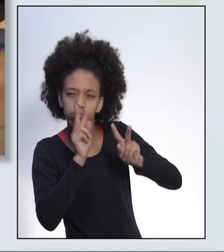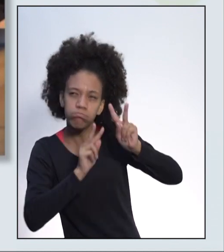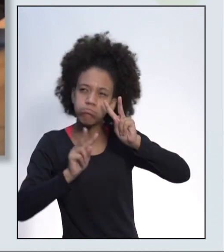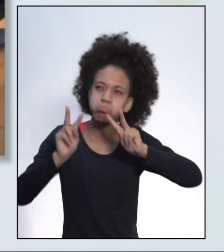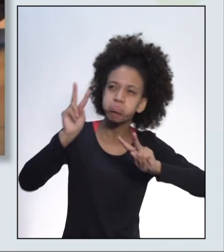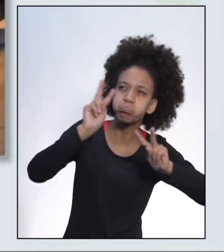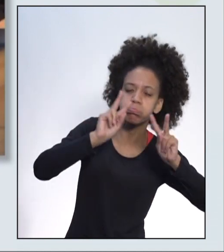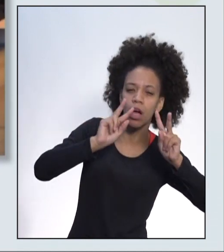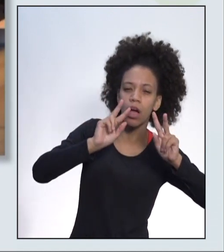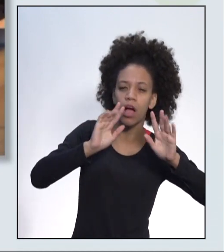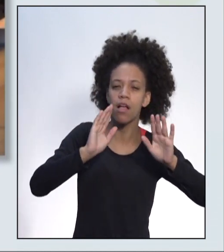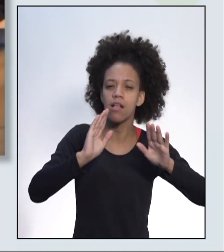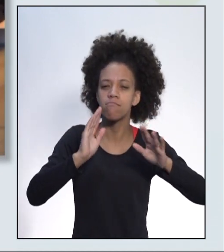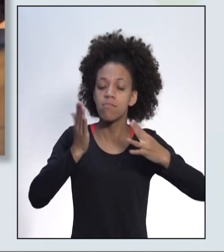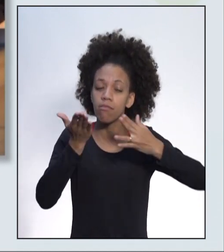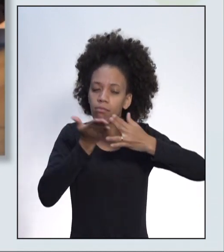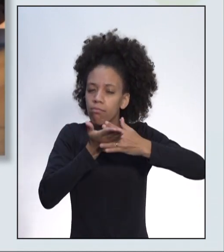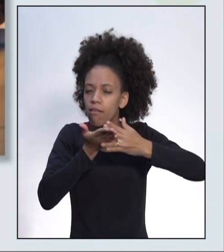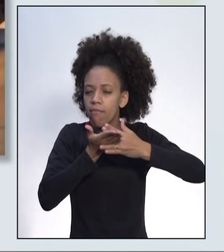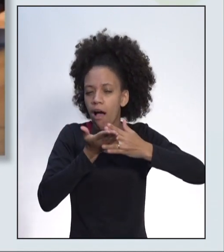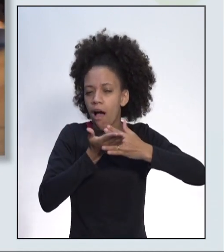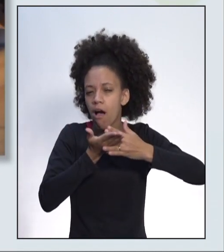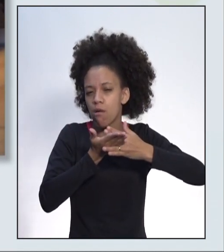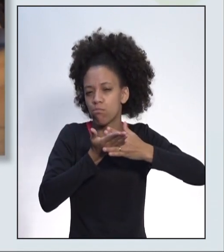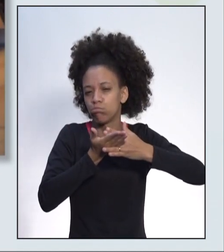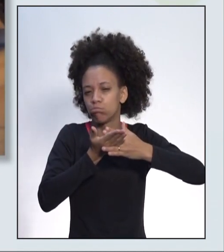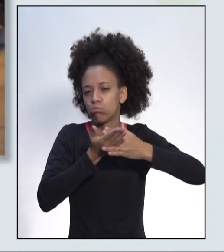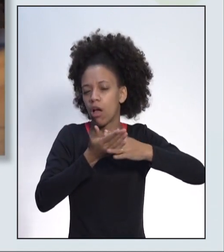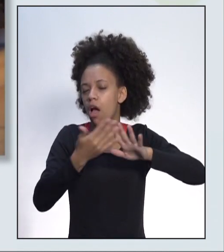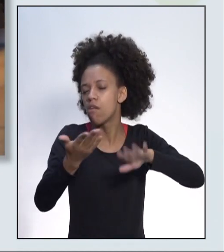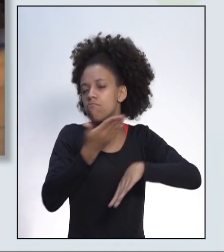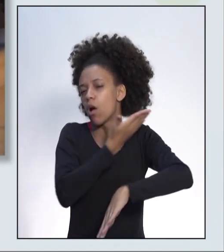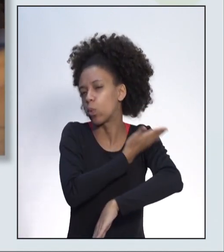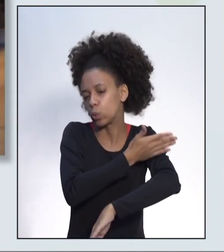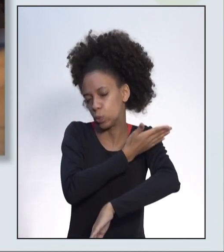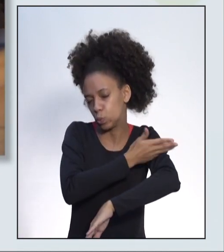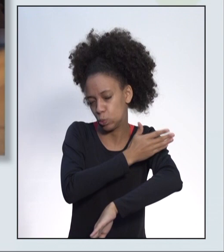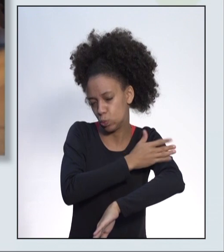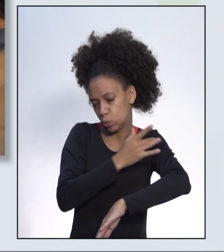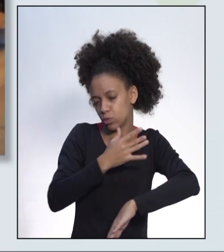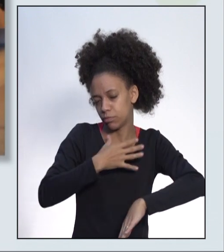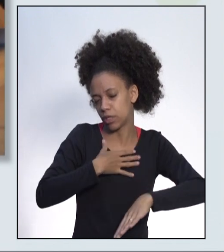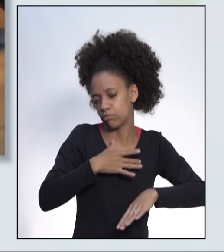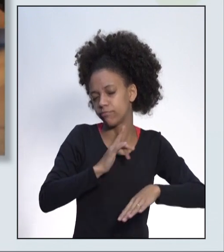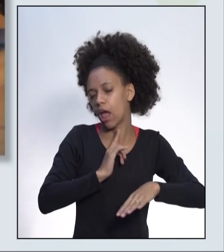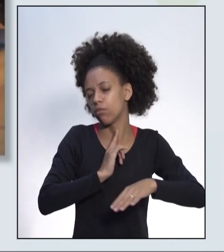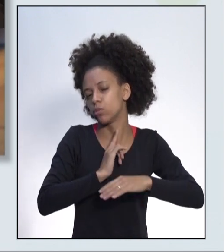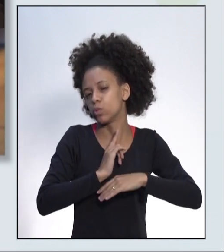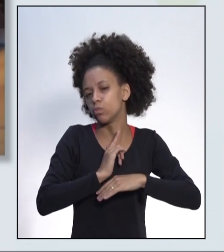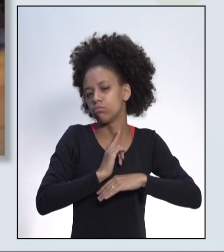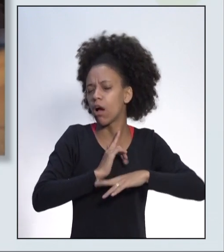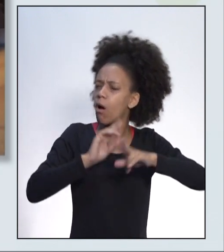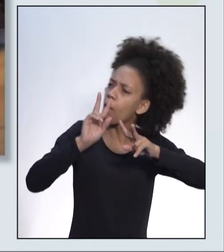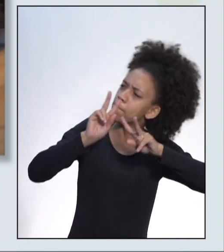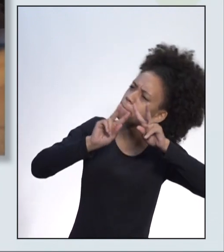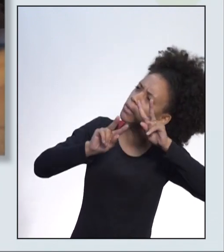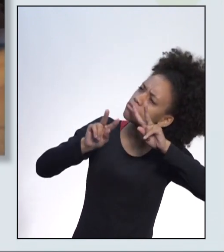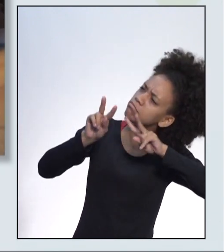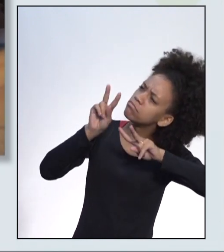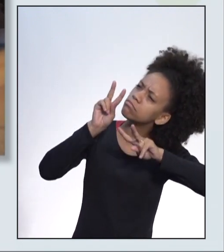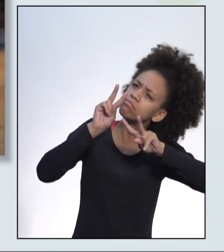pausa, esse costume que agora eu tô tendo mais de observar as coisas,